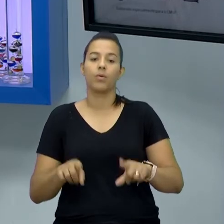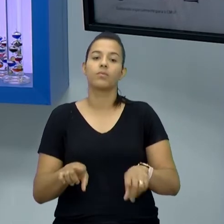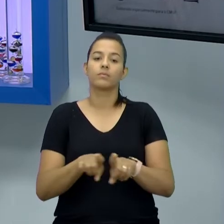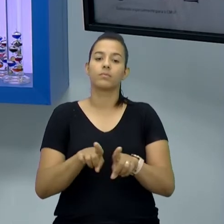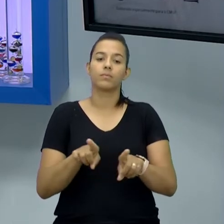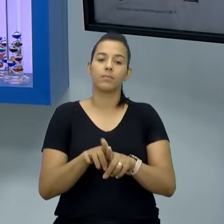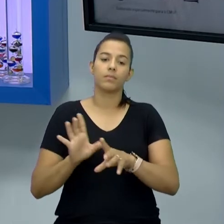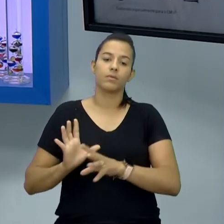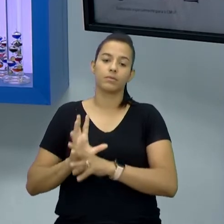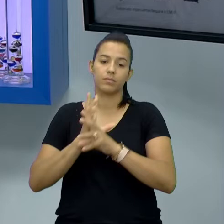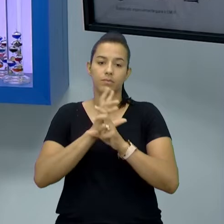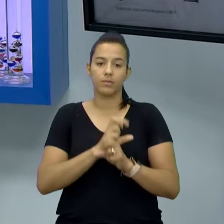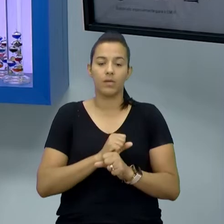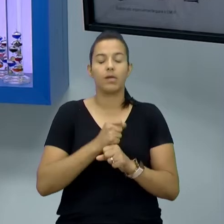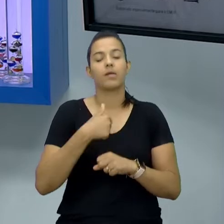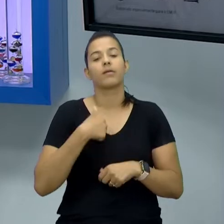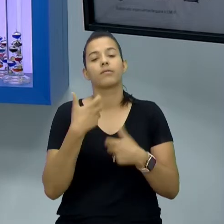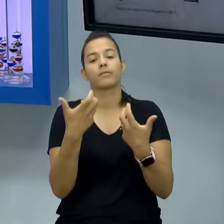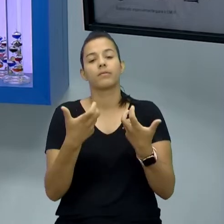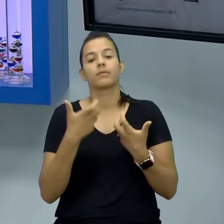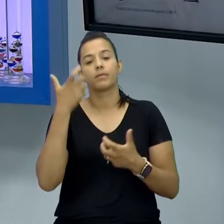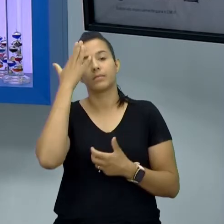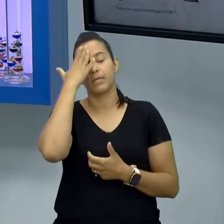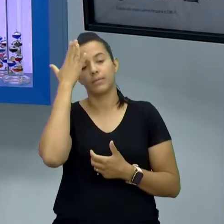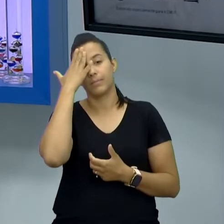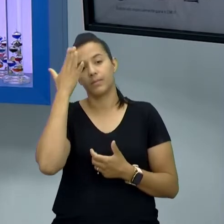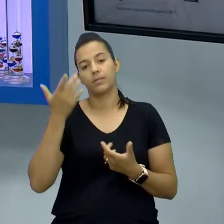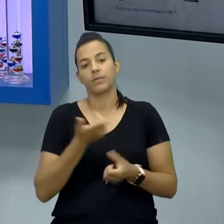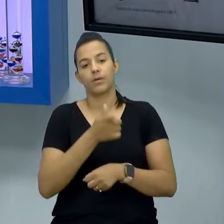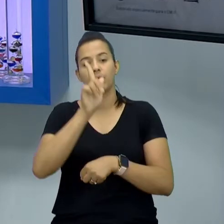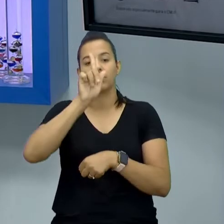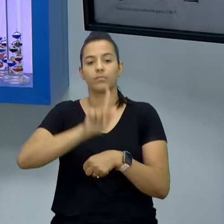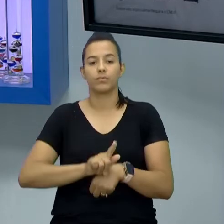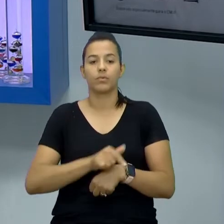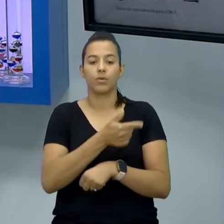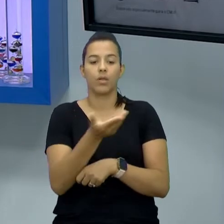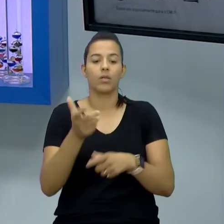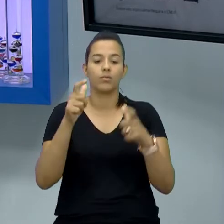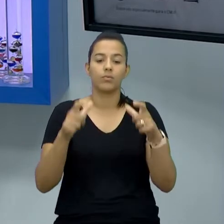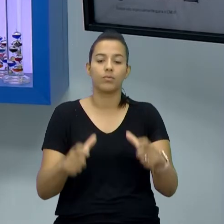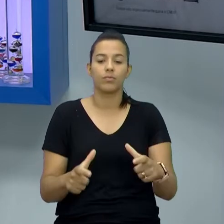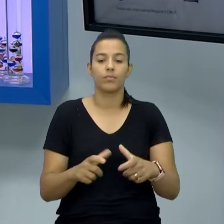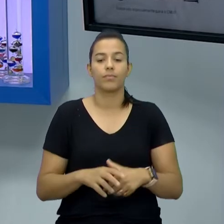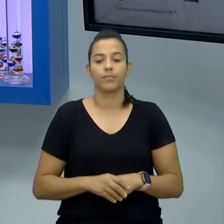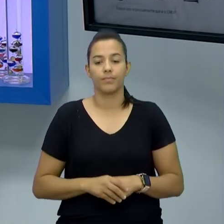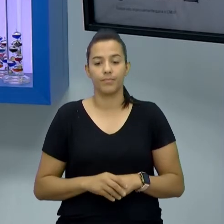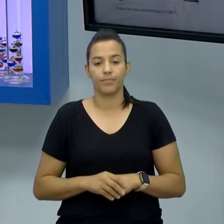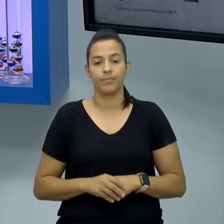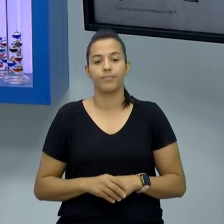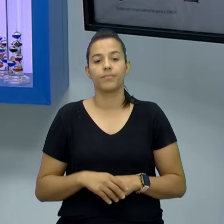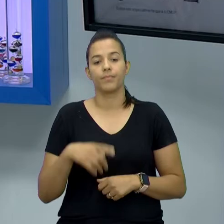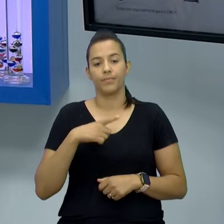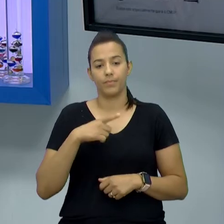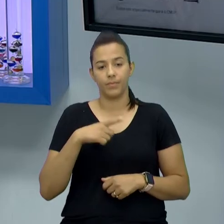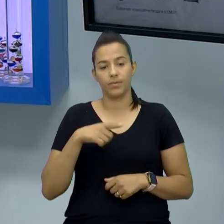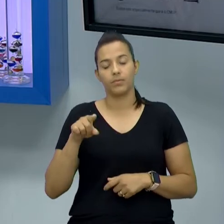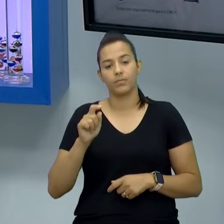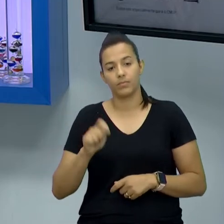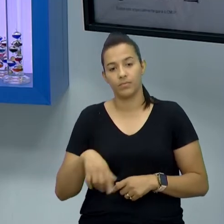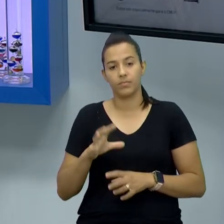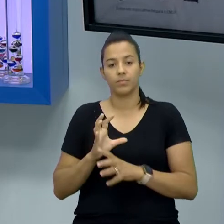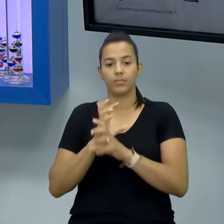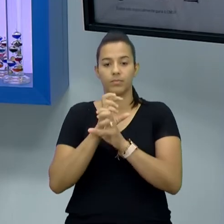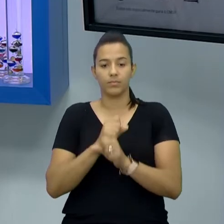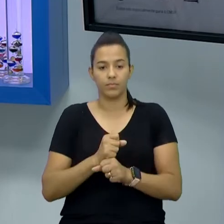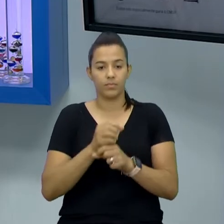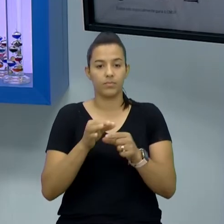no caso, eu quero saber o campo gravitacional naquele local. Eu meço o período, meço